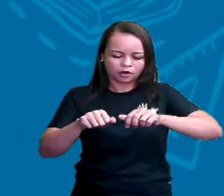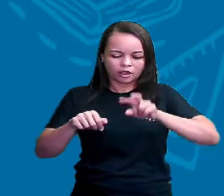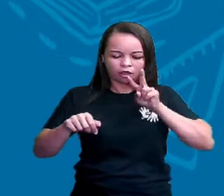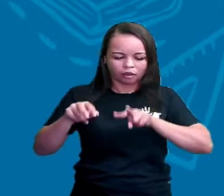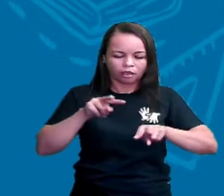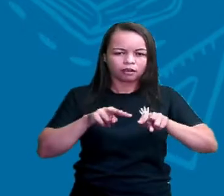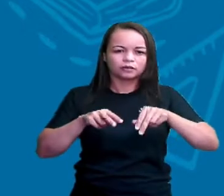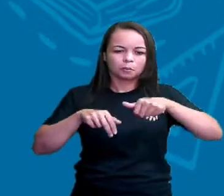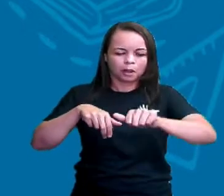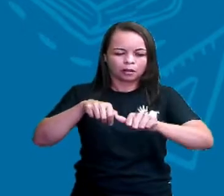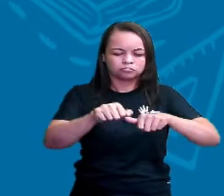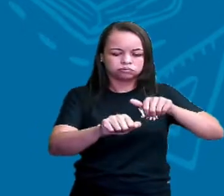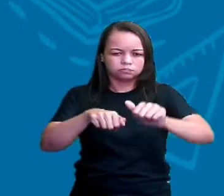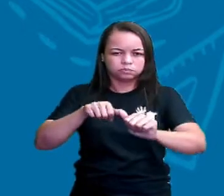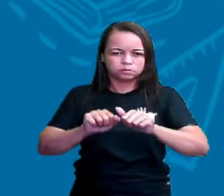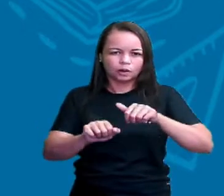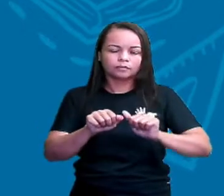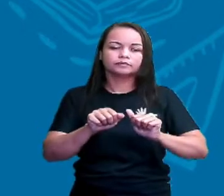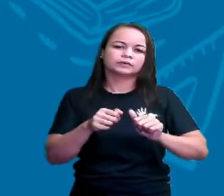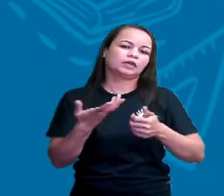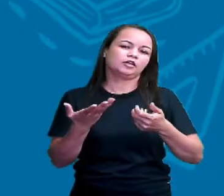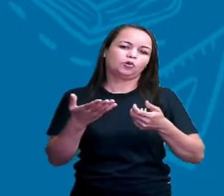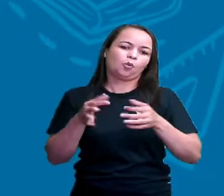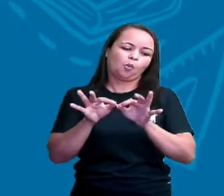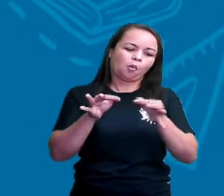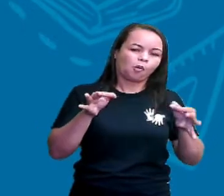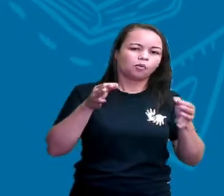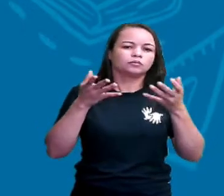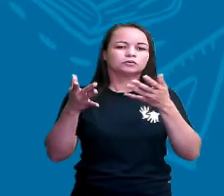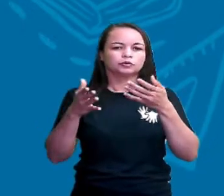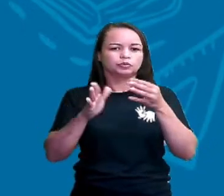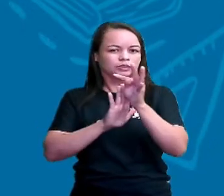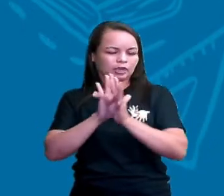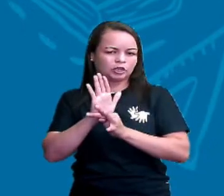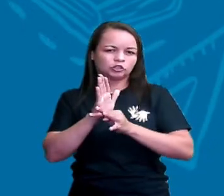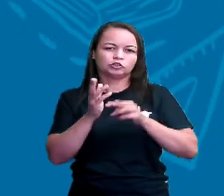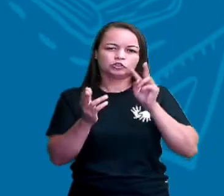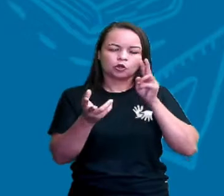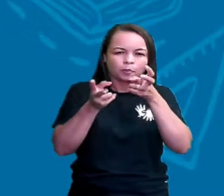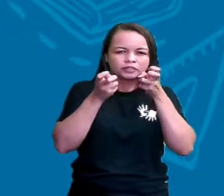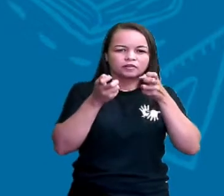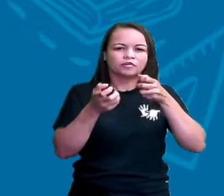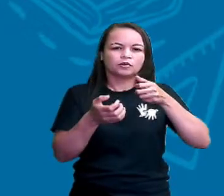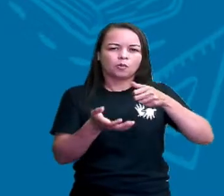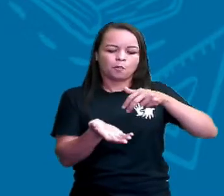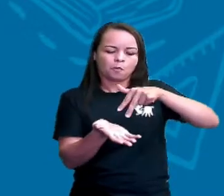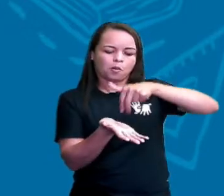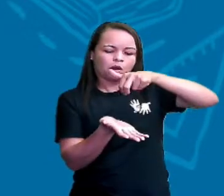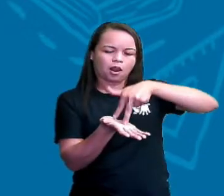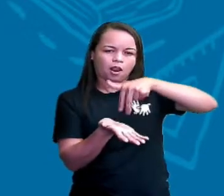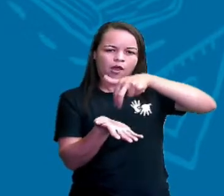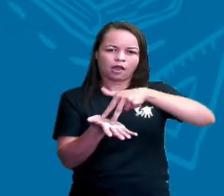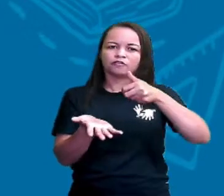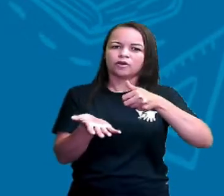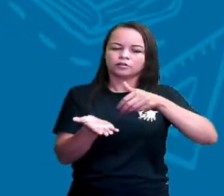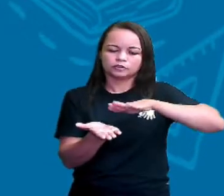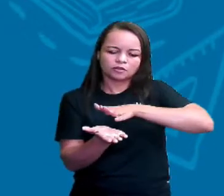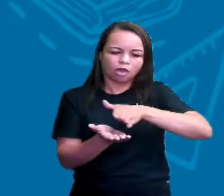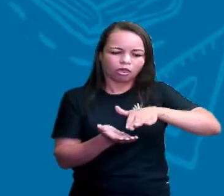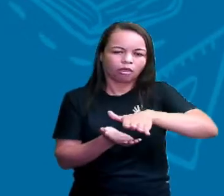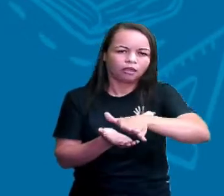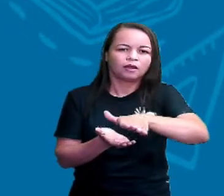do texto, a gente observou que alguns animais pulavam, outros se arrastavam, outros